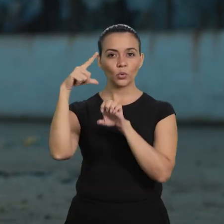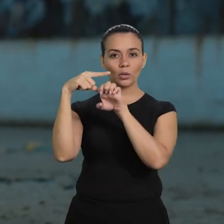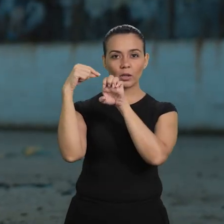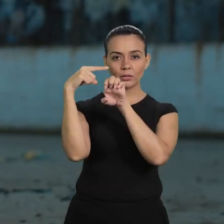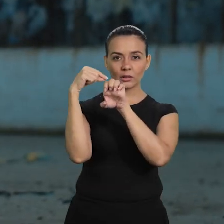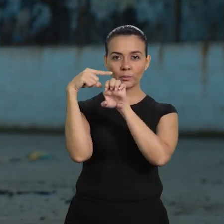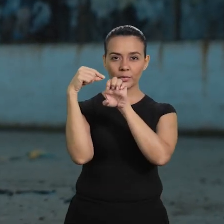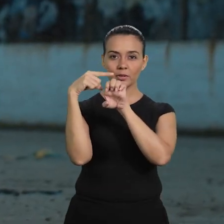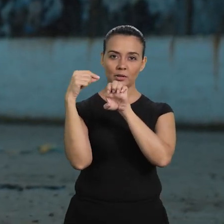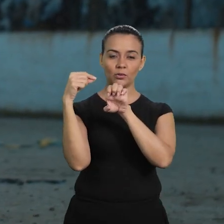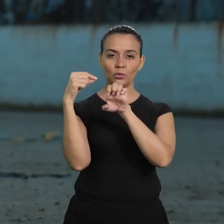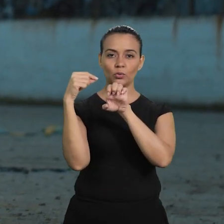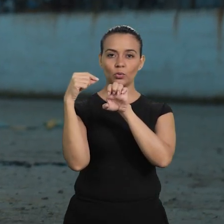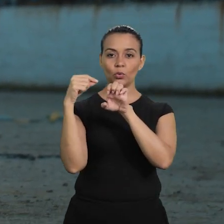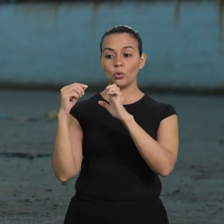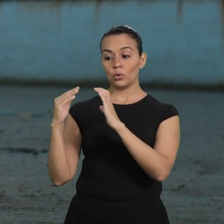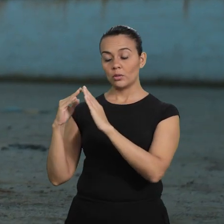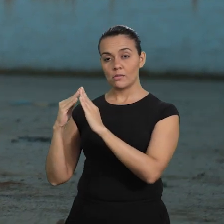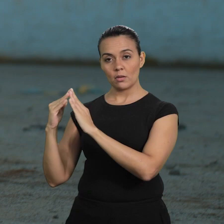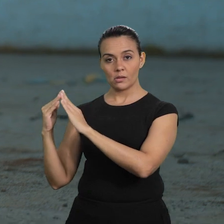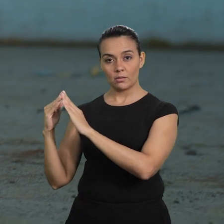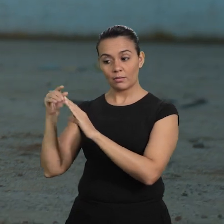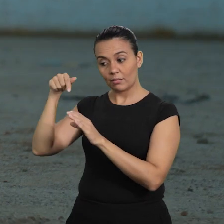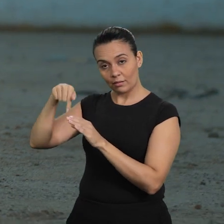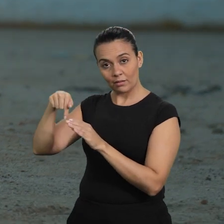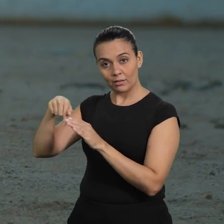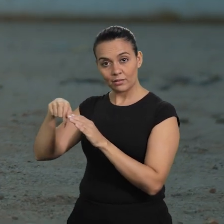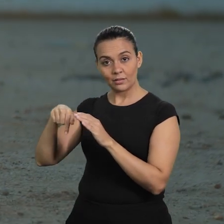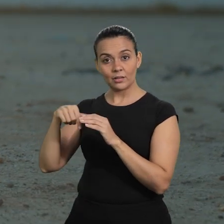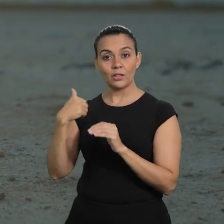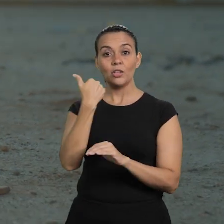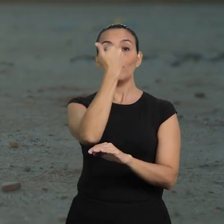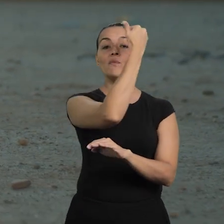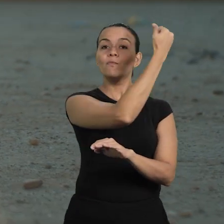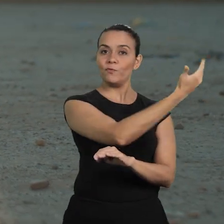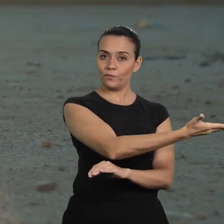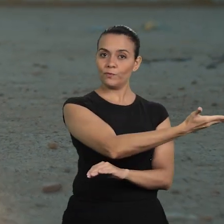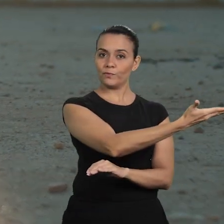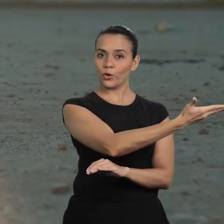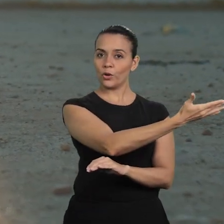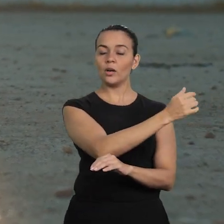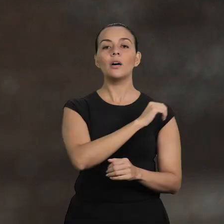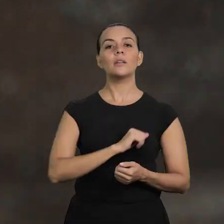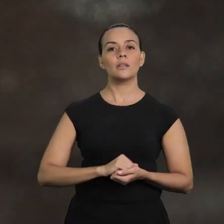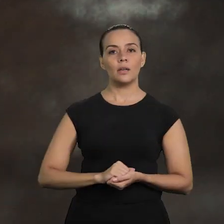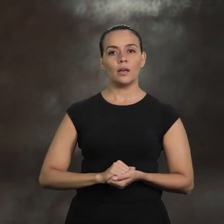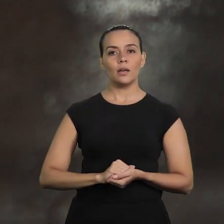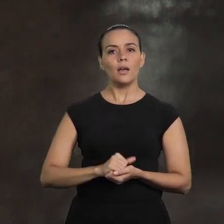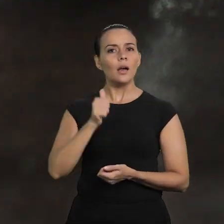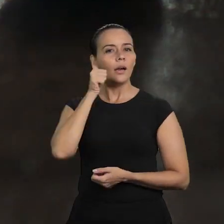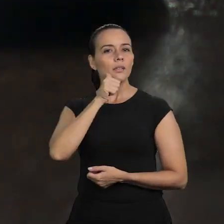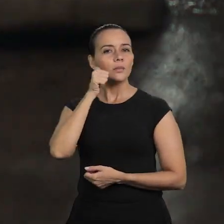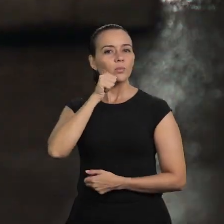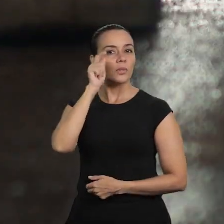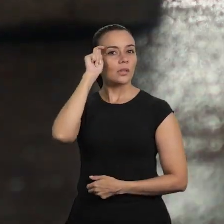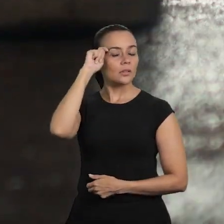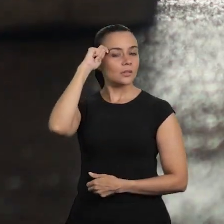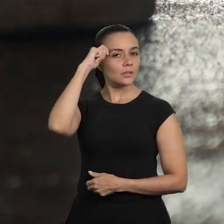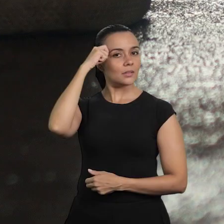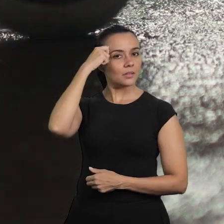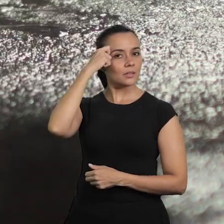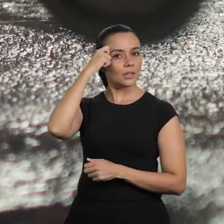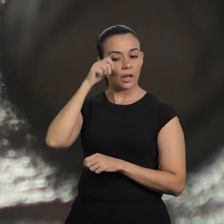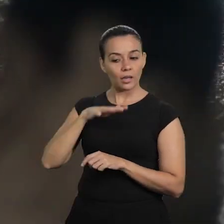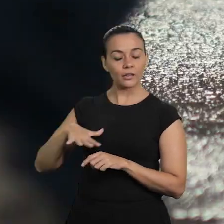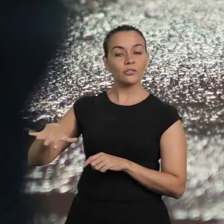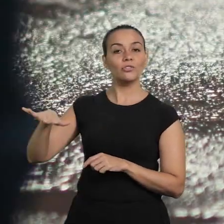comparando empreendedores de fora da periferia de empreendedores de periferia. As mulheres negras, em geral,